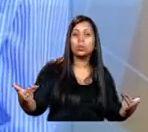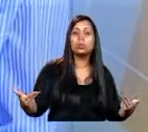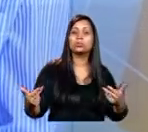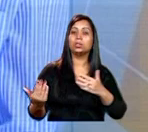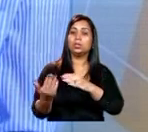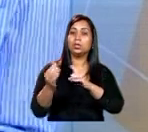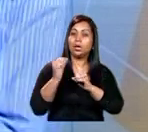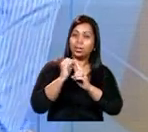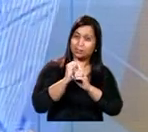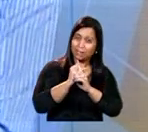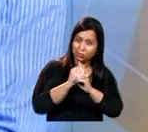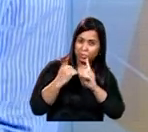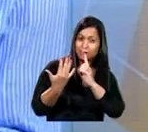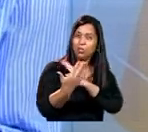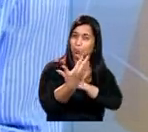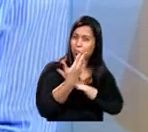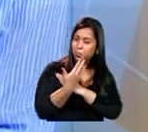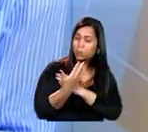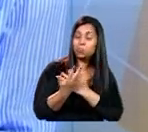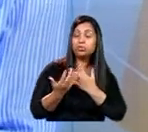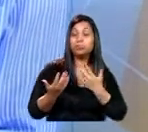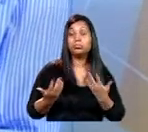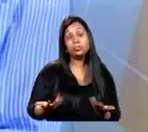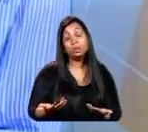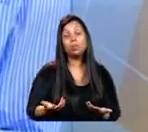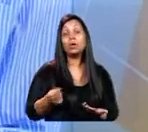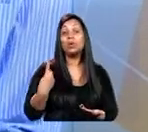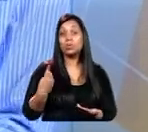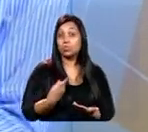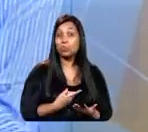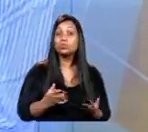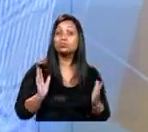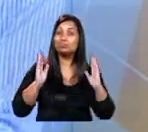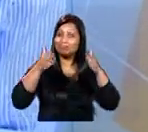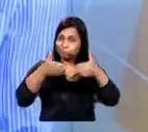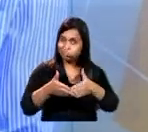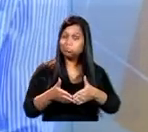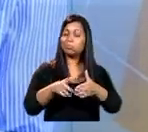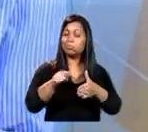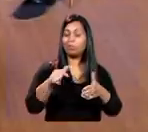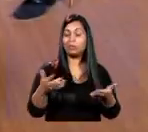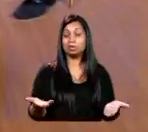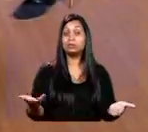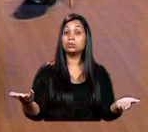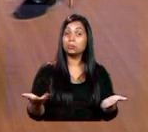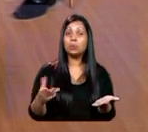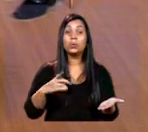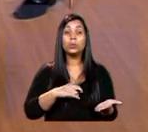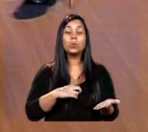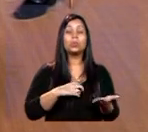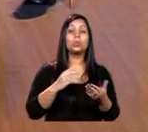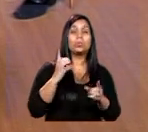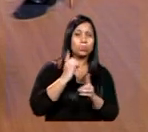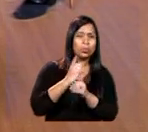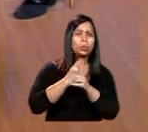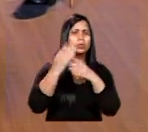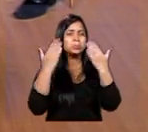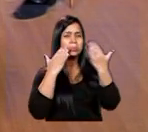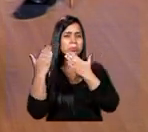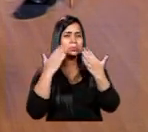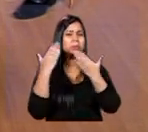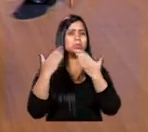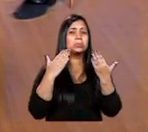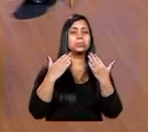gente tem da assistência, né, de comunidade. Né? Os nossos desafios são esses. Né? E eu, enquanto psicólogo,